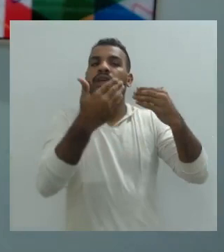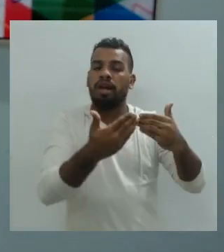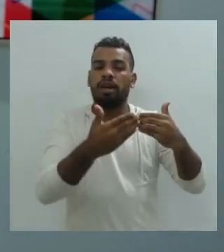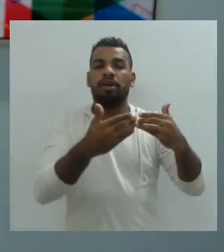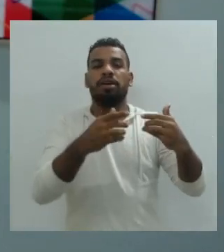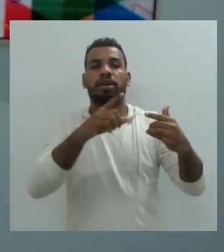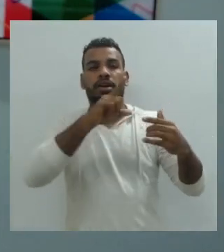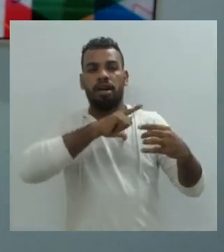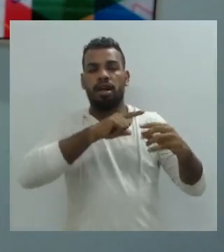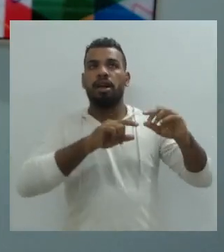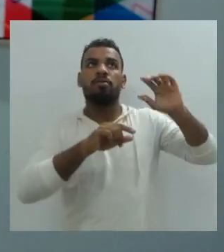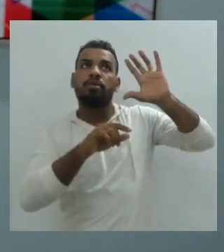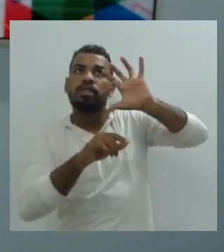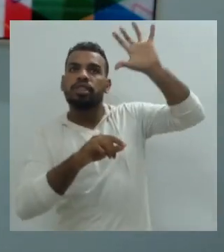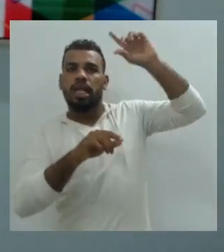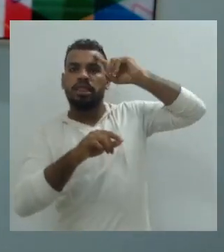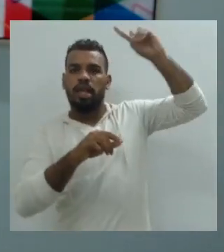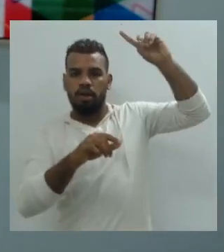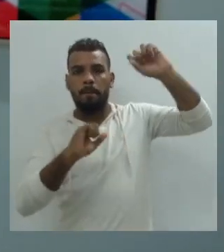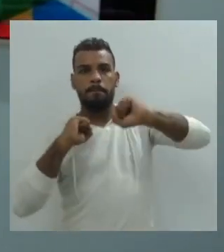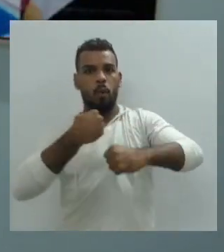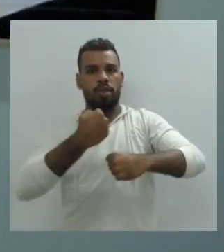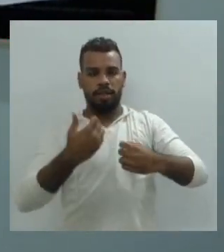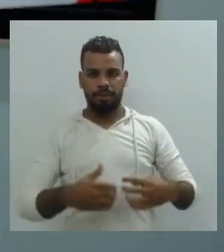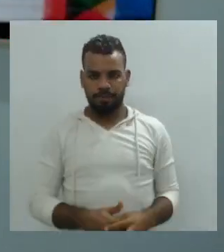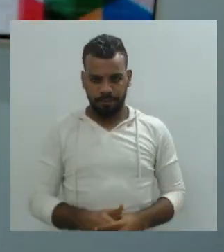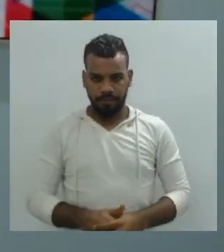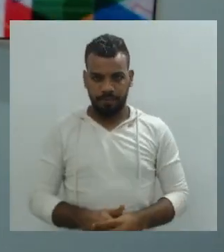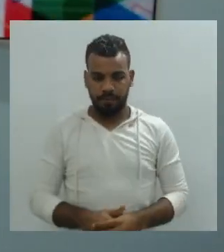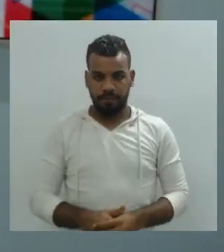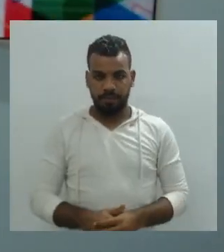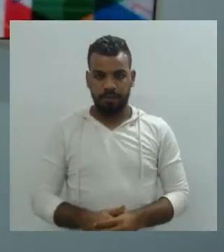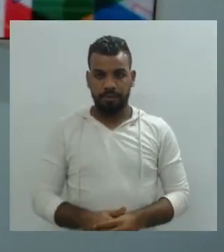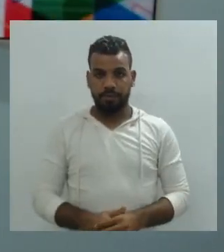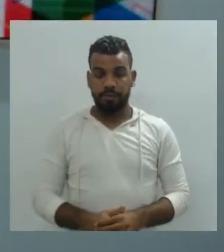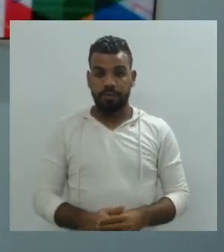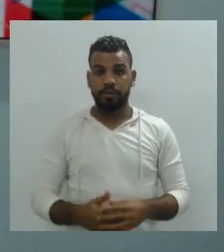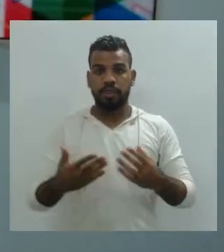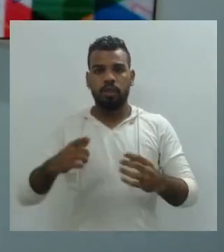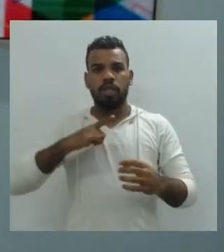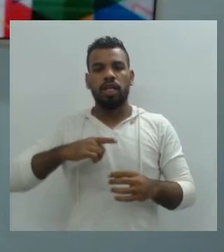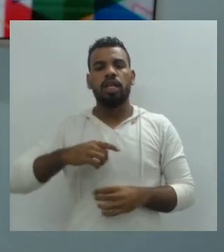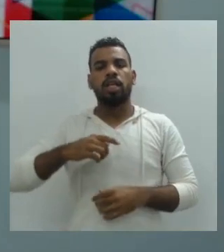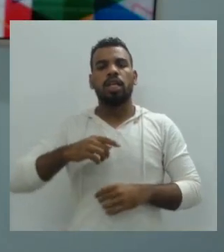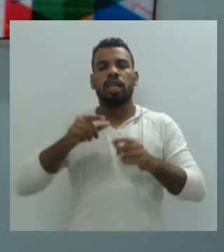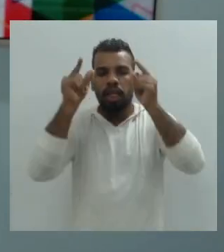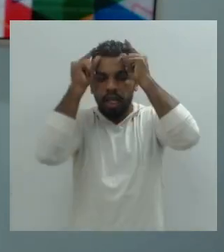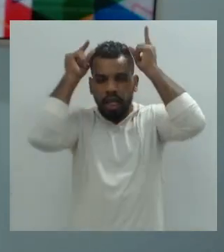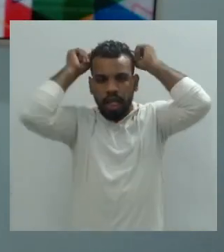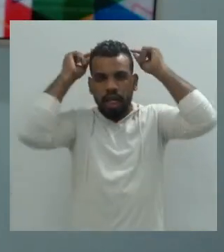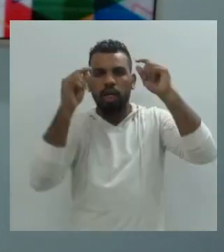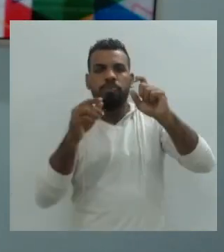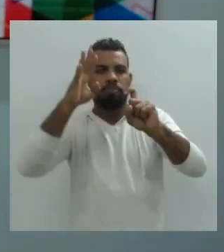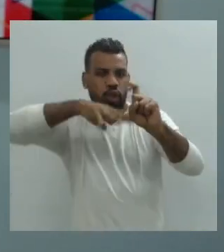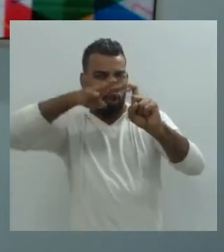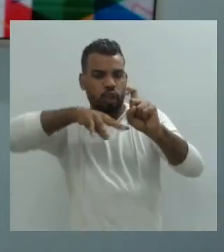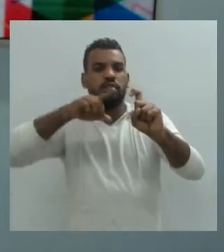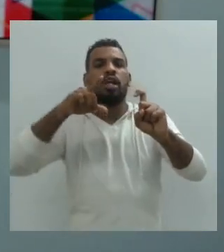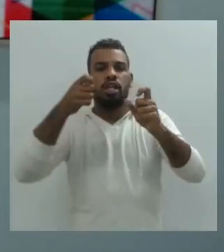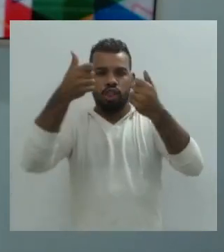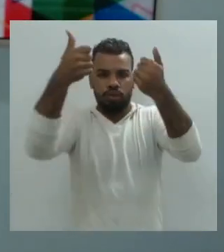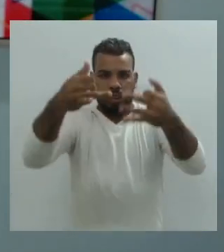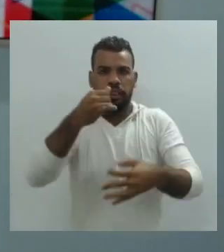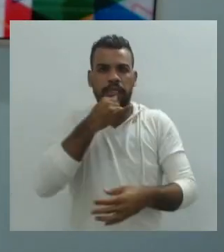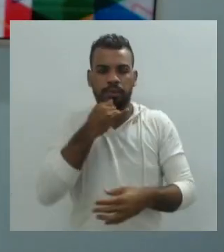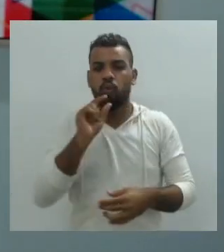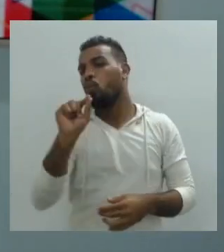entidade divina altamente poderosa. A mitologia grega é um exemplo disso.